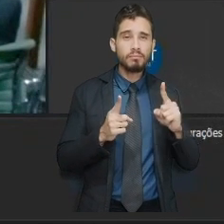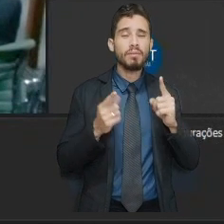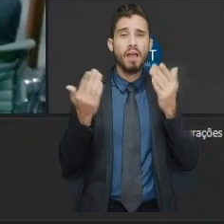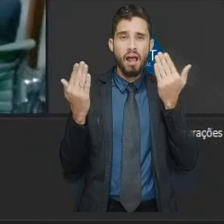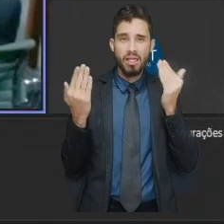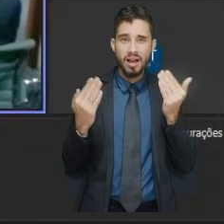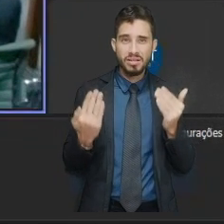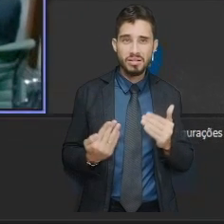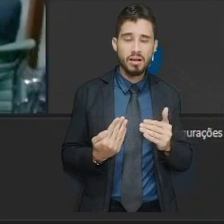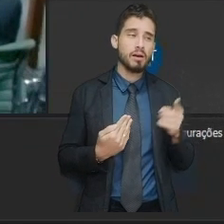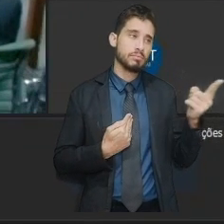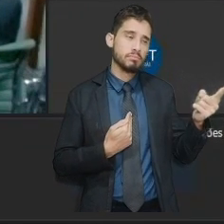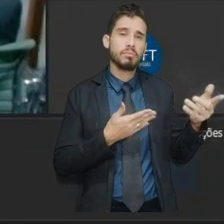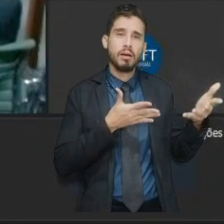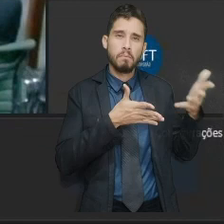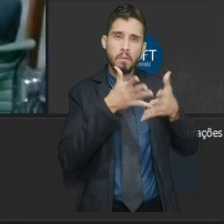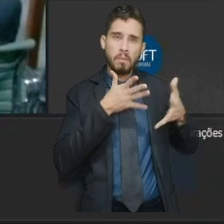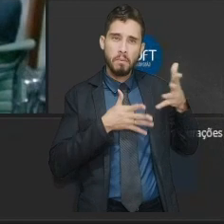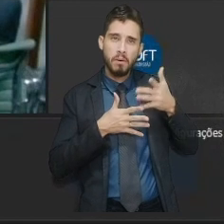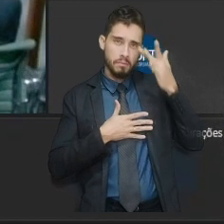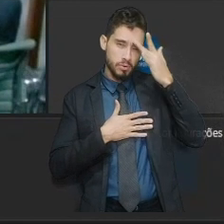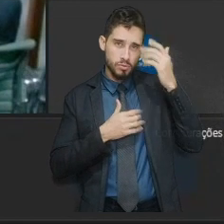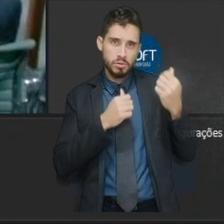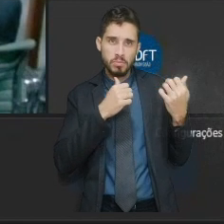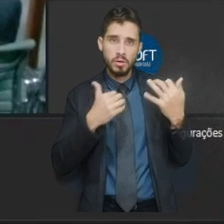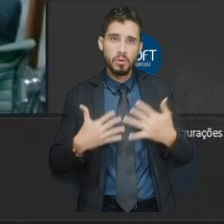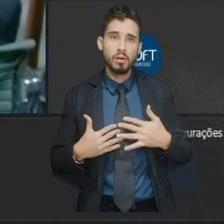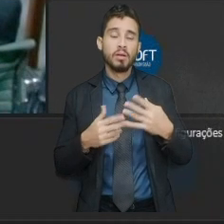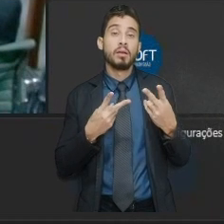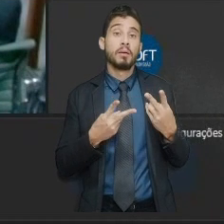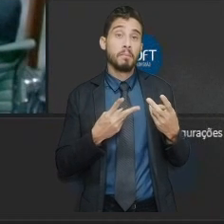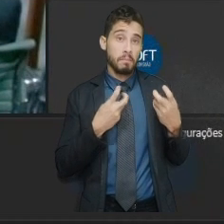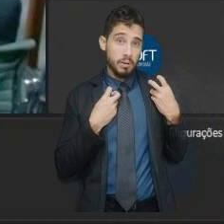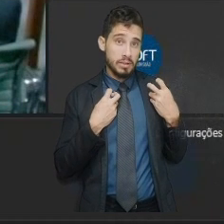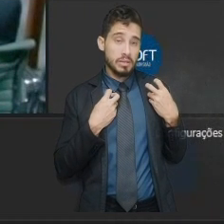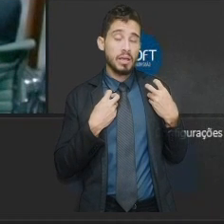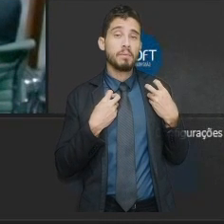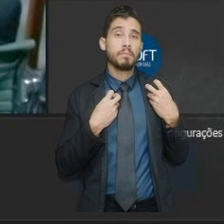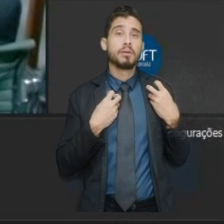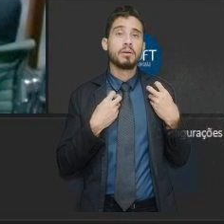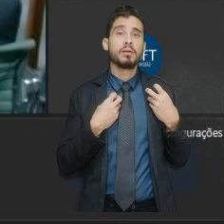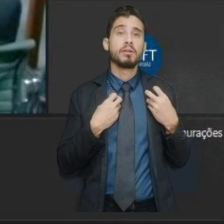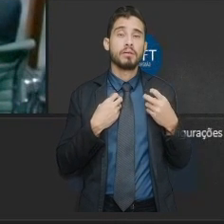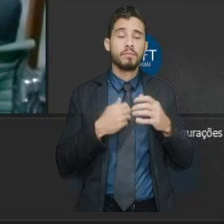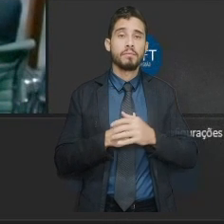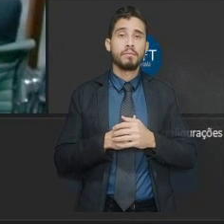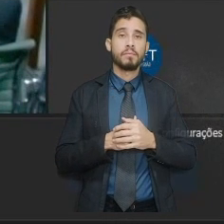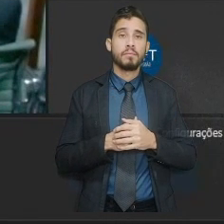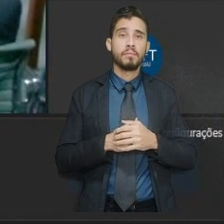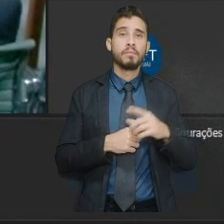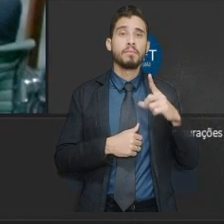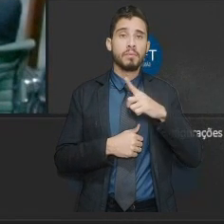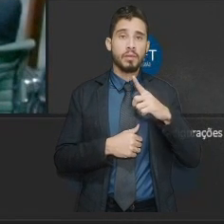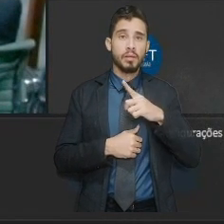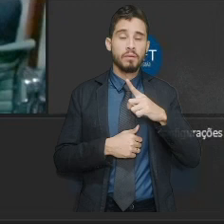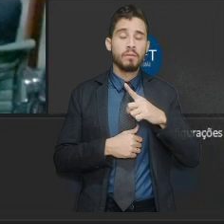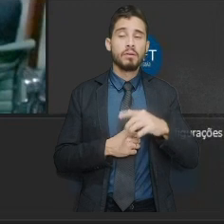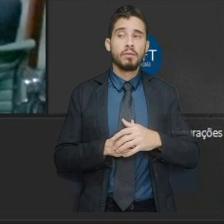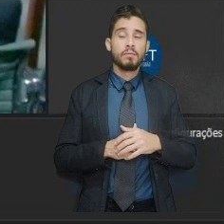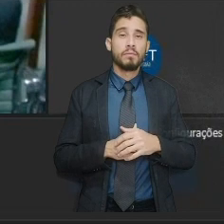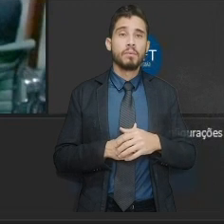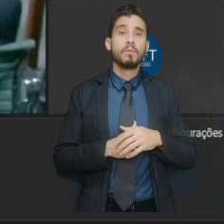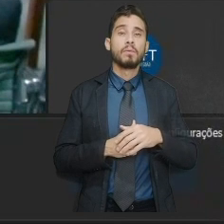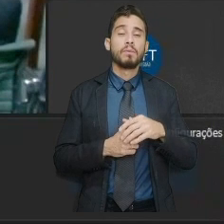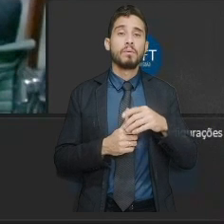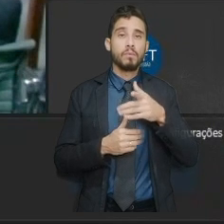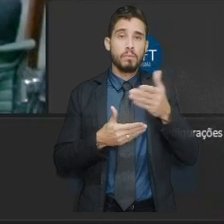entanto, analisando o relato presente na petição inicial, a gente percebe que essa eventual fraude foi perpetrada por esse